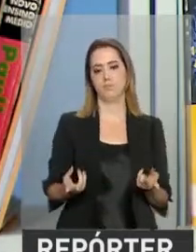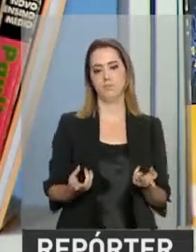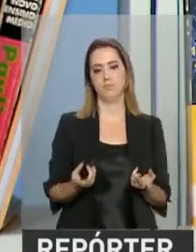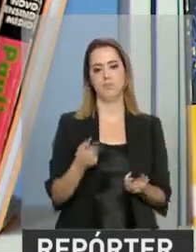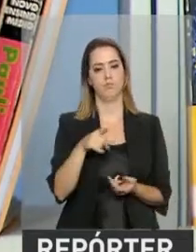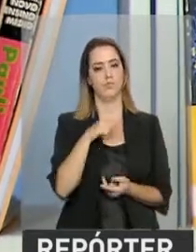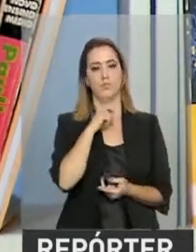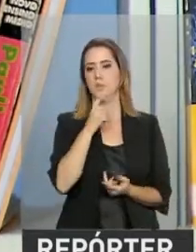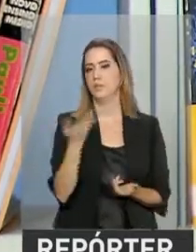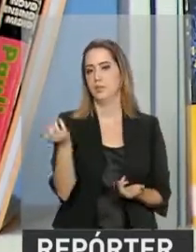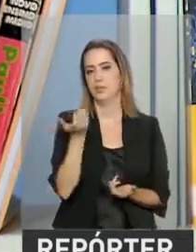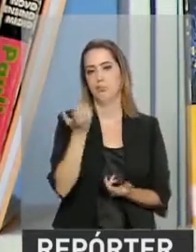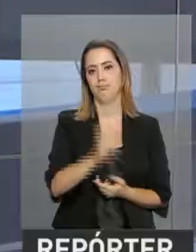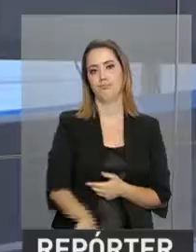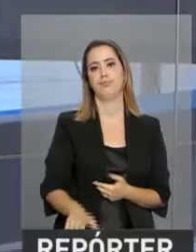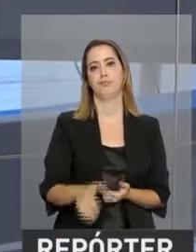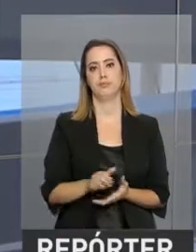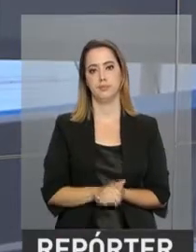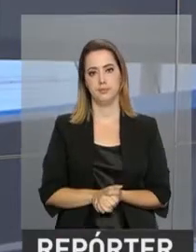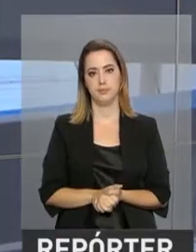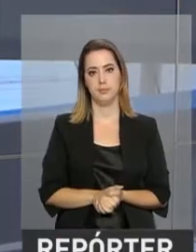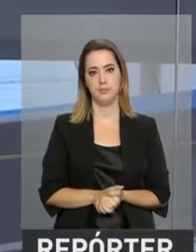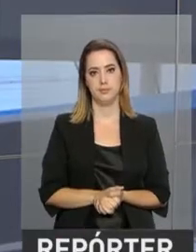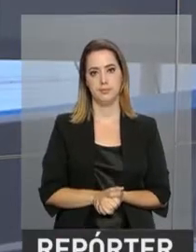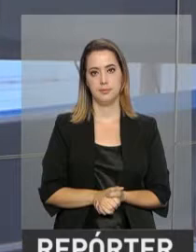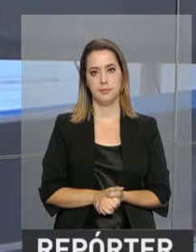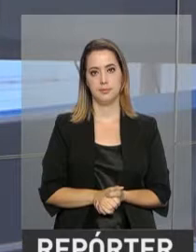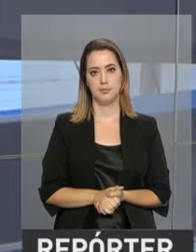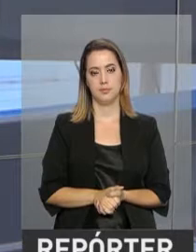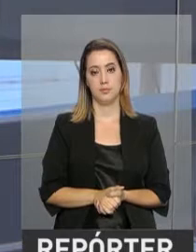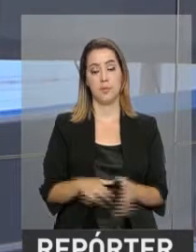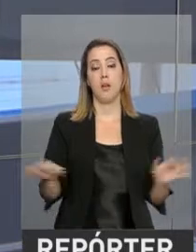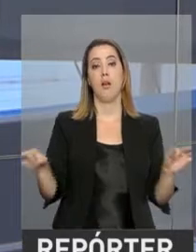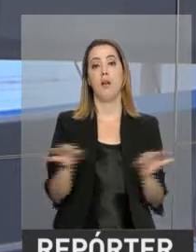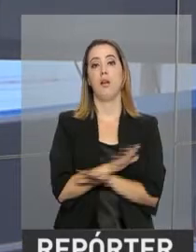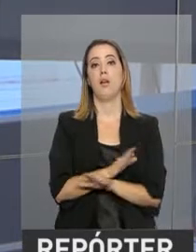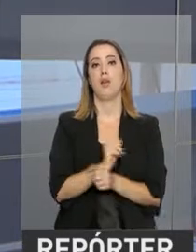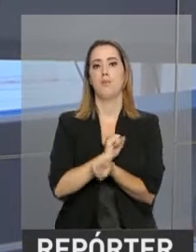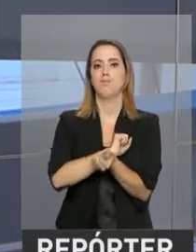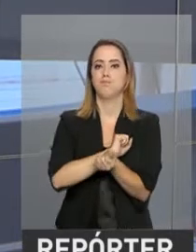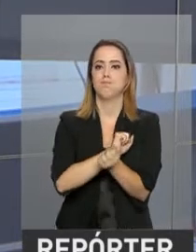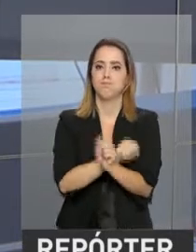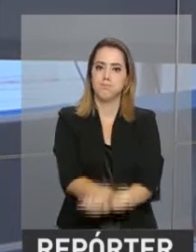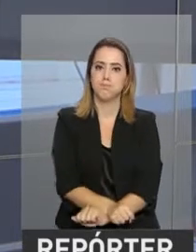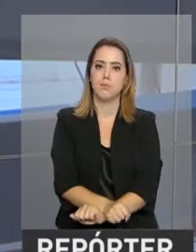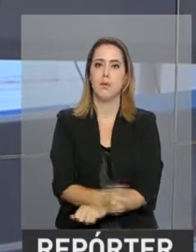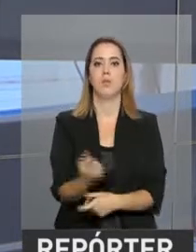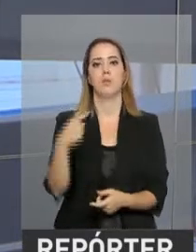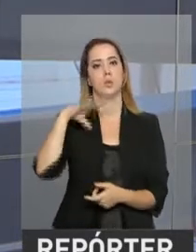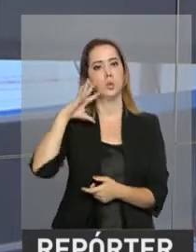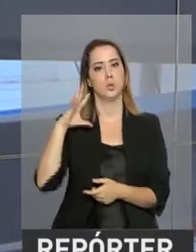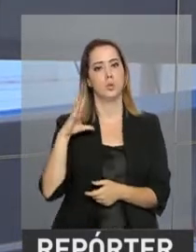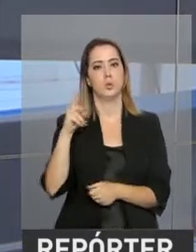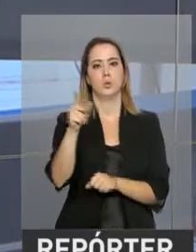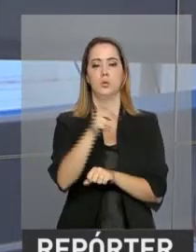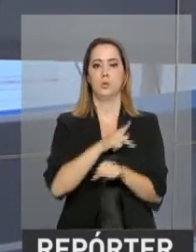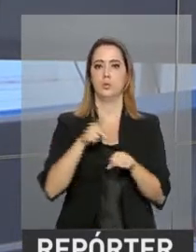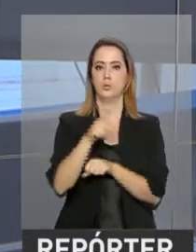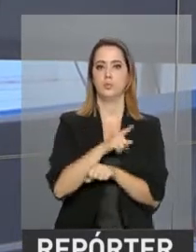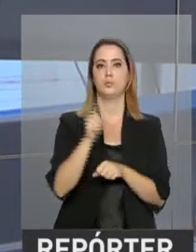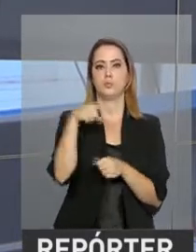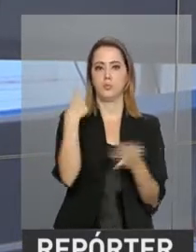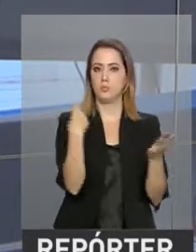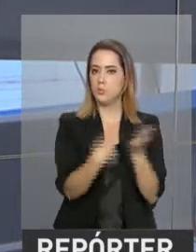ninguém quer isso na vida né erradicar o trabalho escravo em todo o país esse é o objetivo do pacto assinado